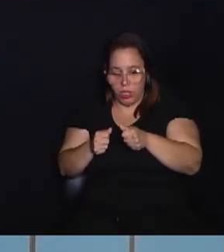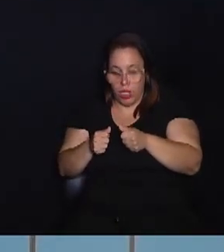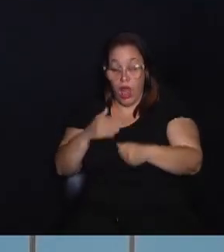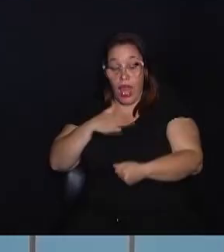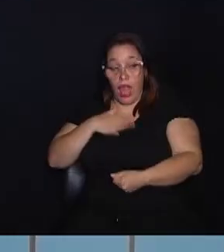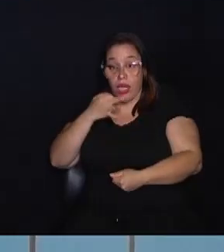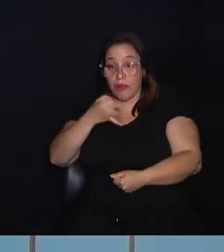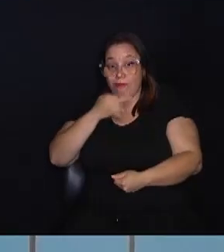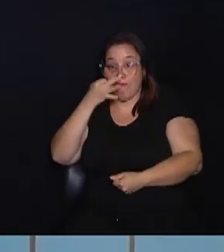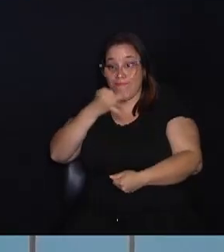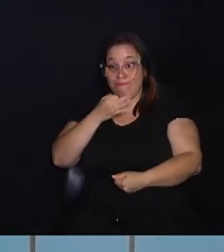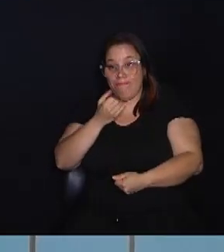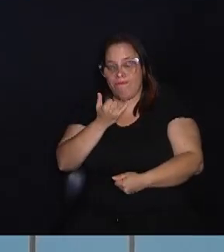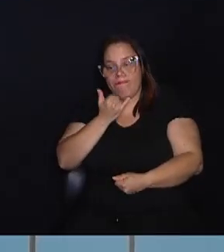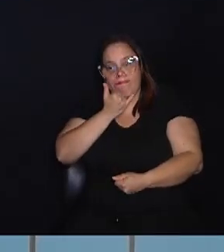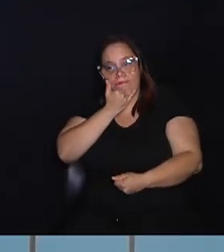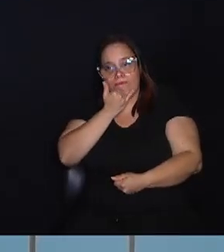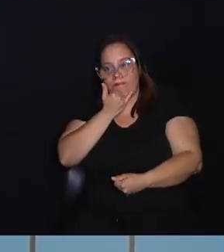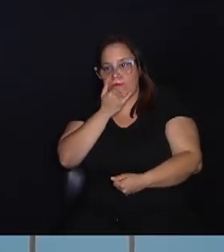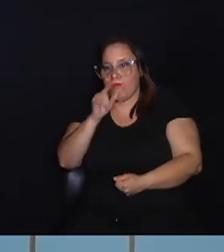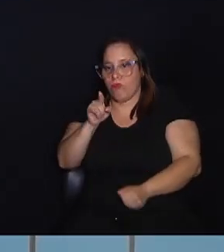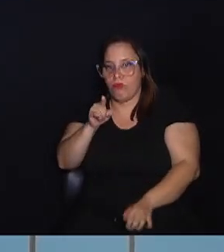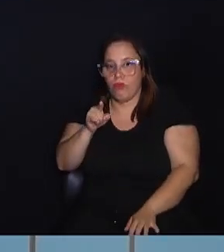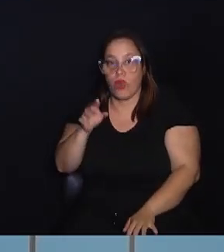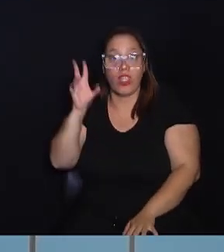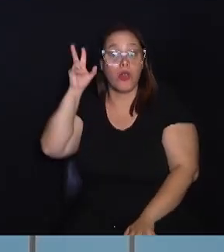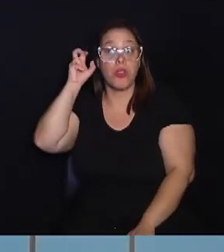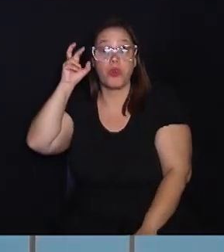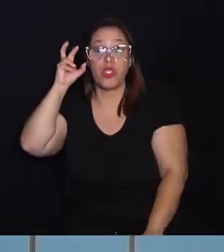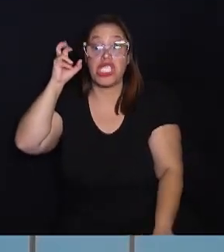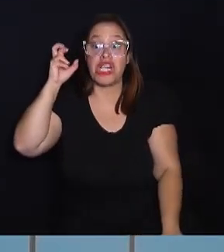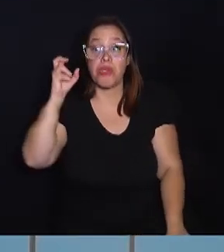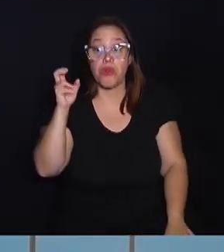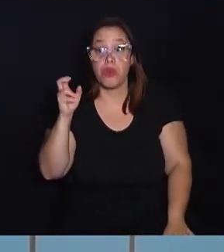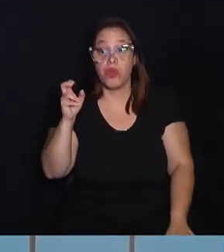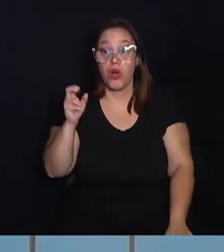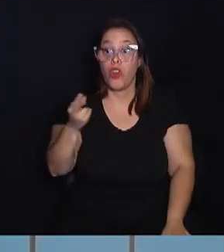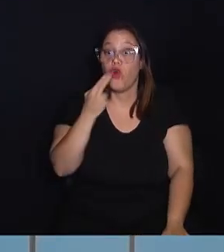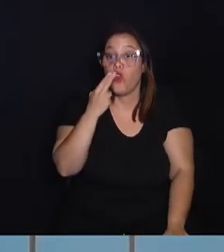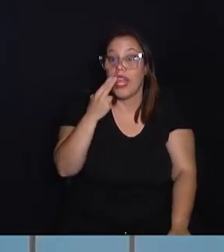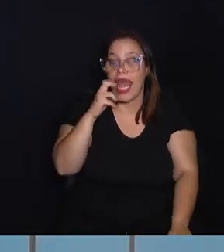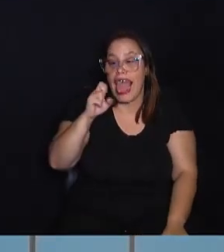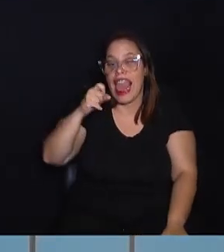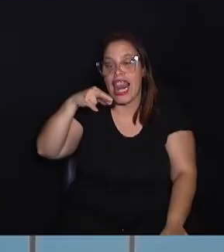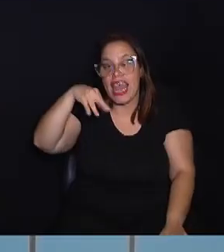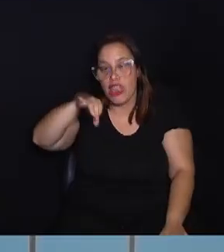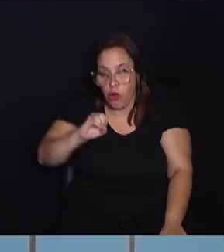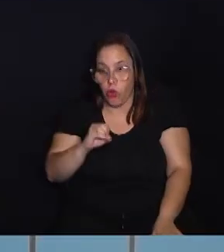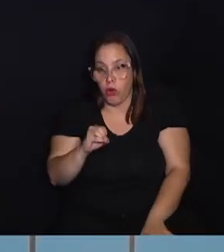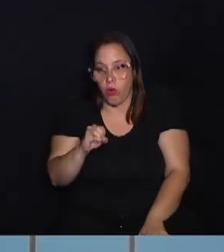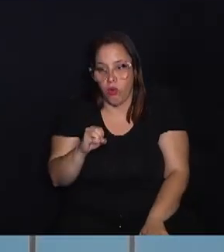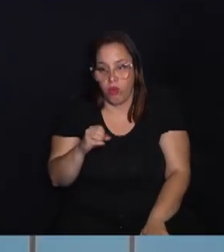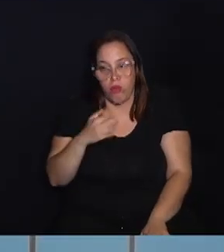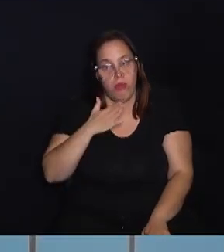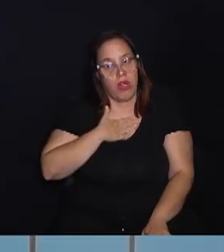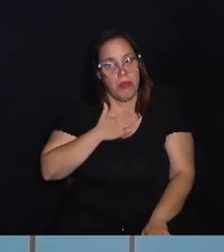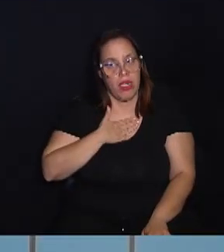opinião, desculpem aqueles que estão me escutando, se tem alguém que fuma cigarro eletrônico, mas para